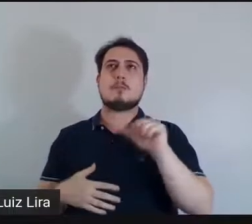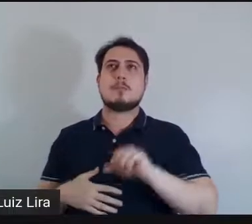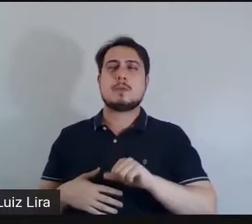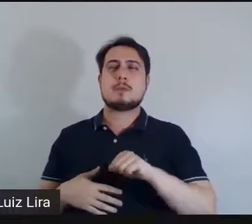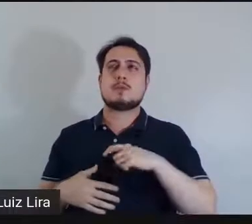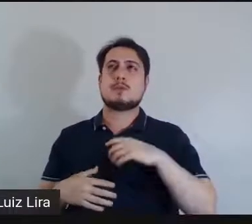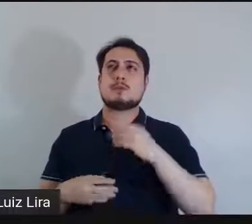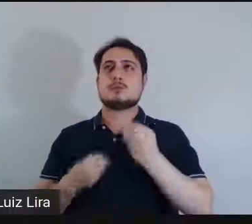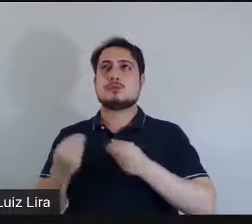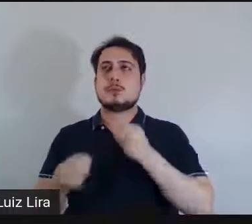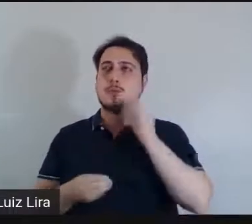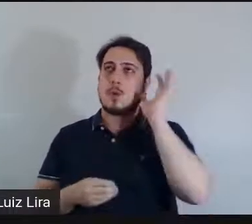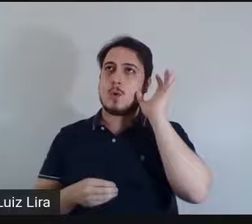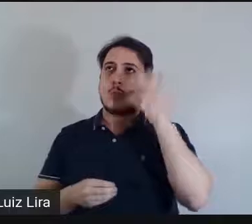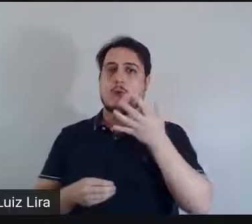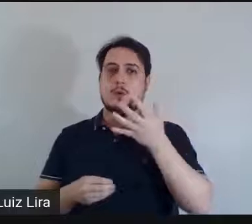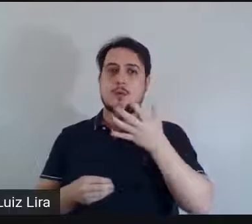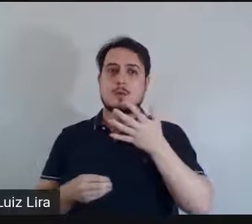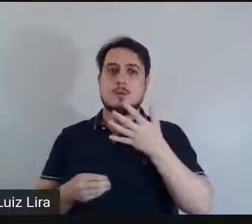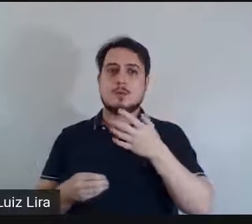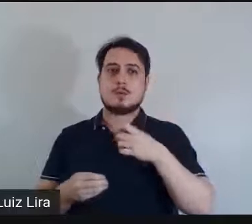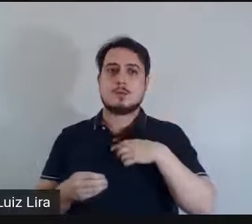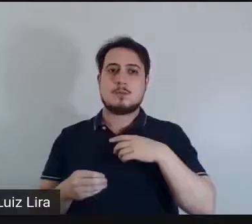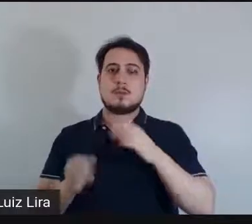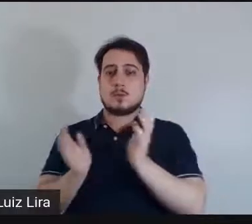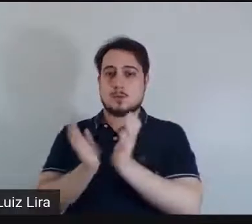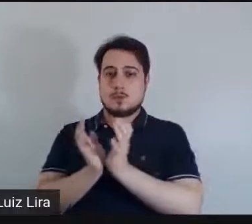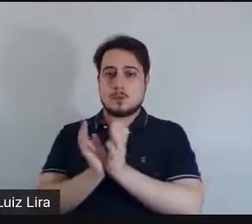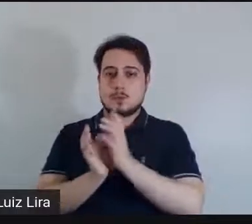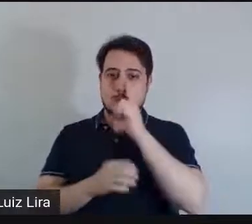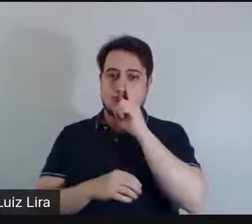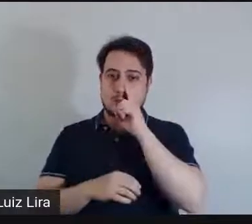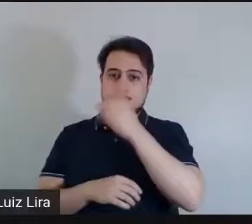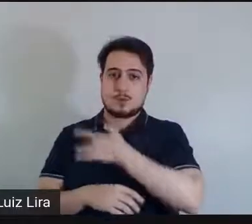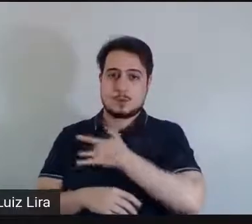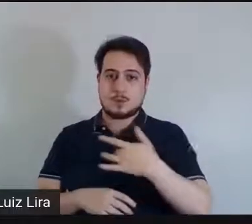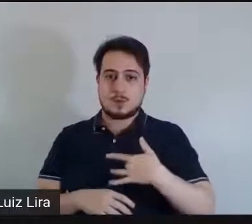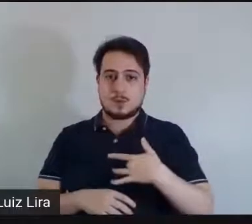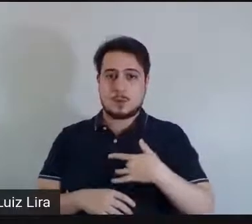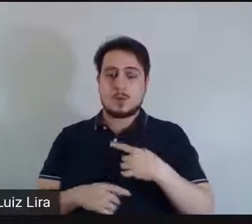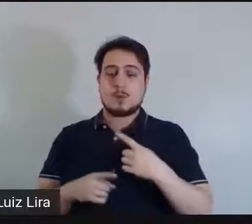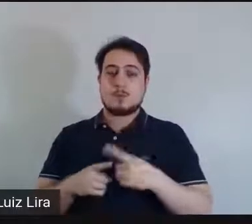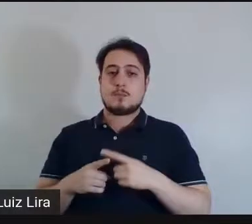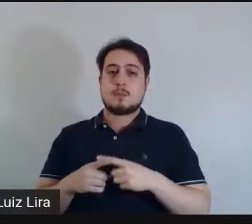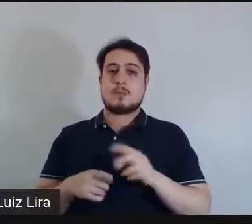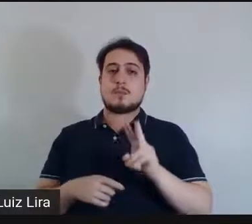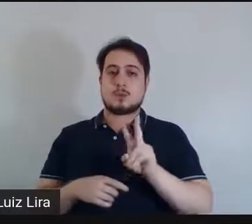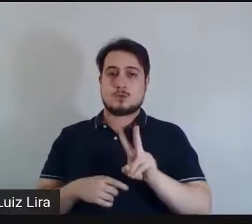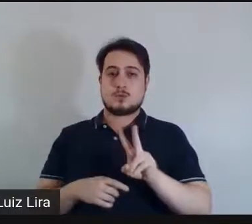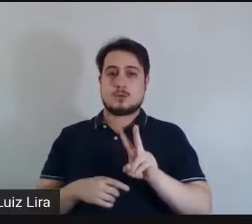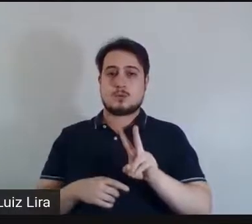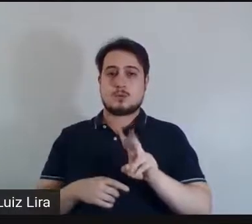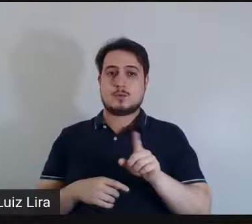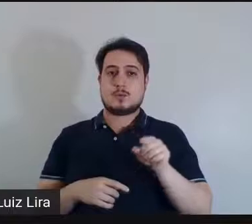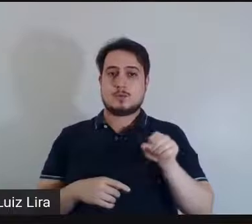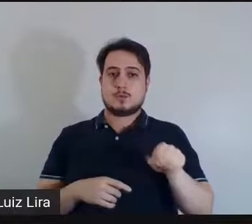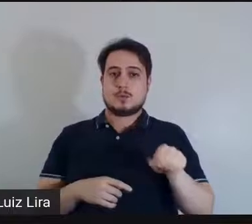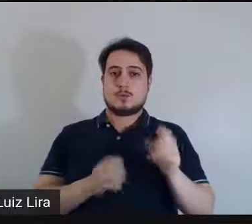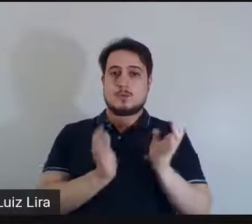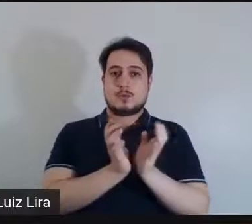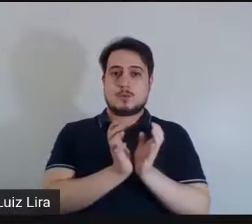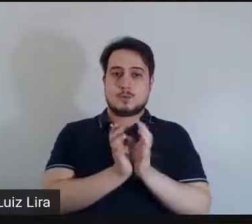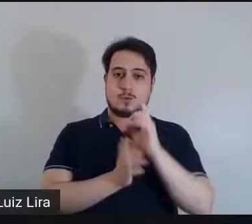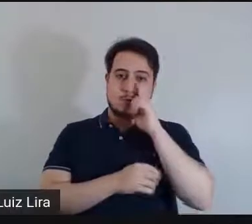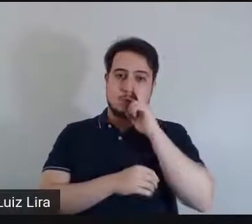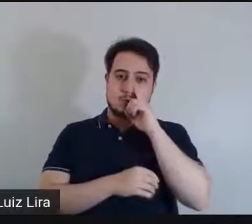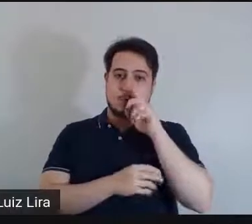de governo, são aquele grupo de risco. Porque nós temos dois casos. O grupo de risco que pode estar